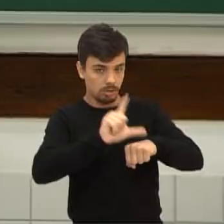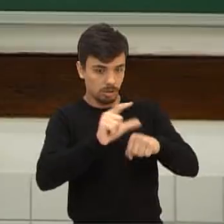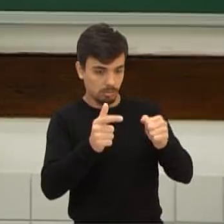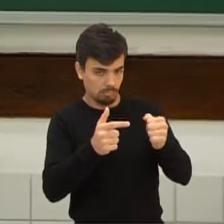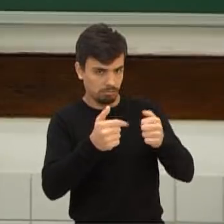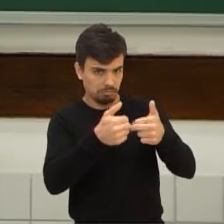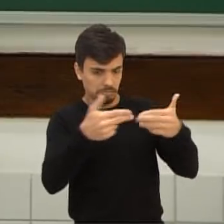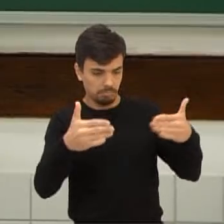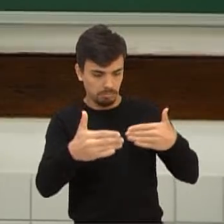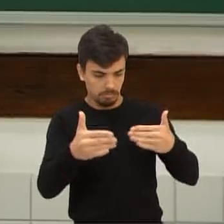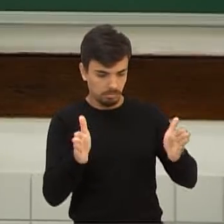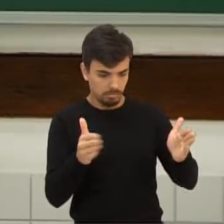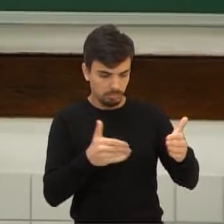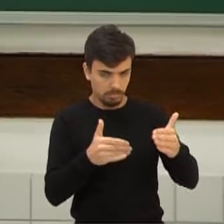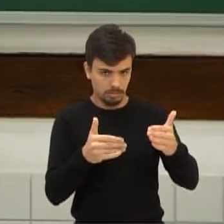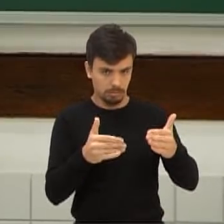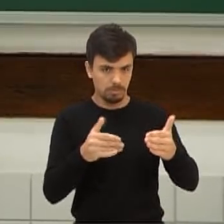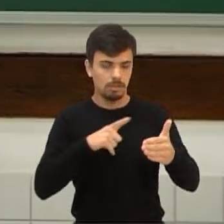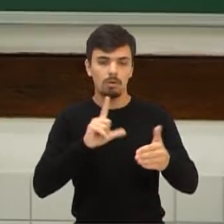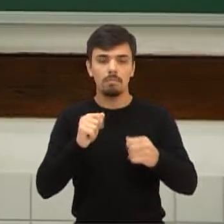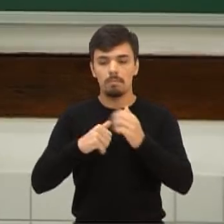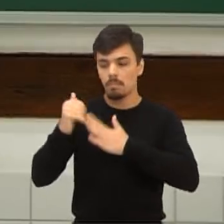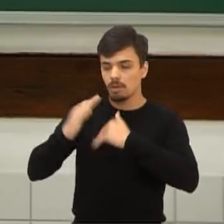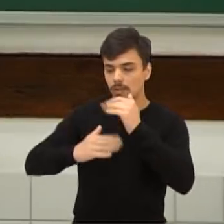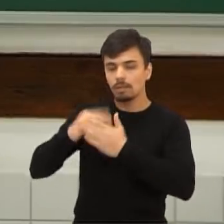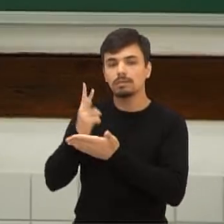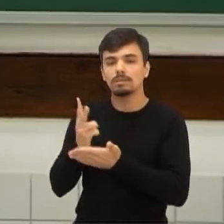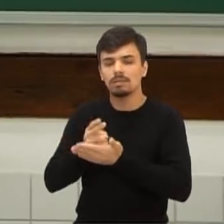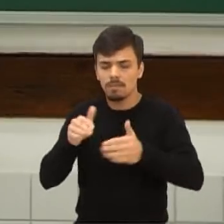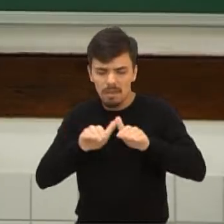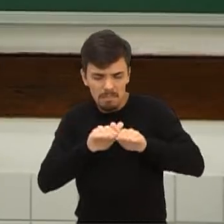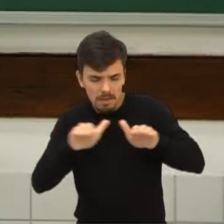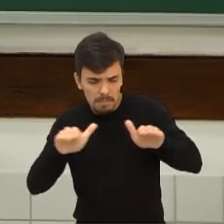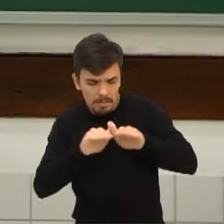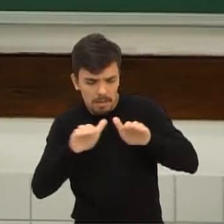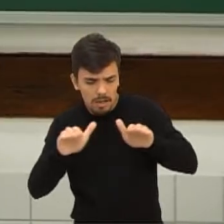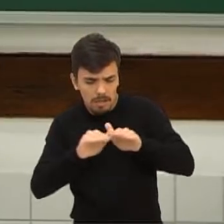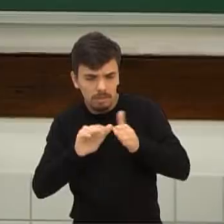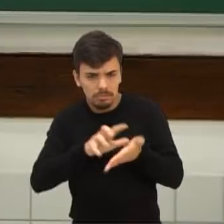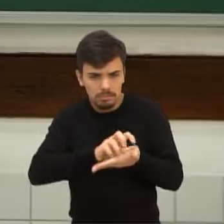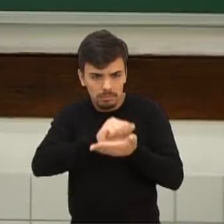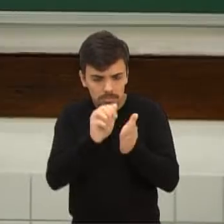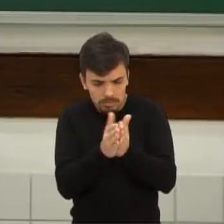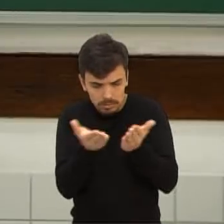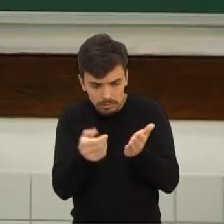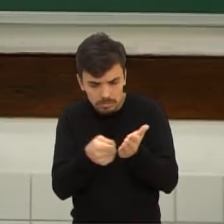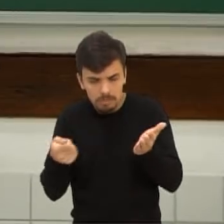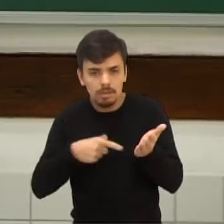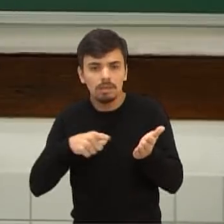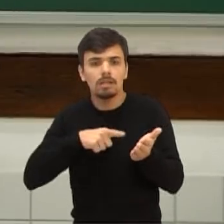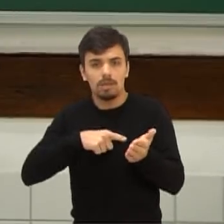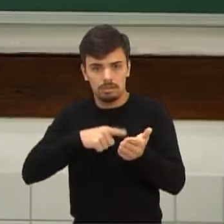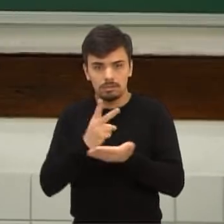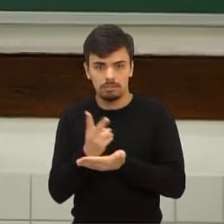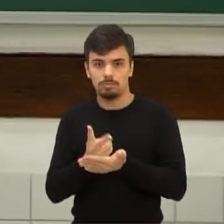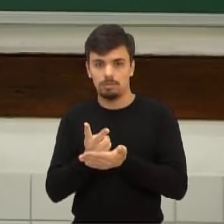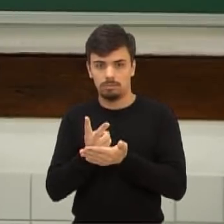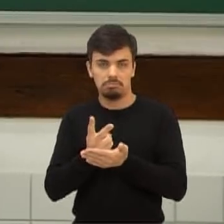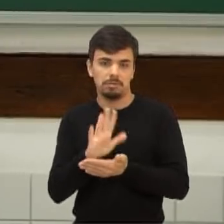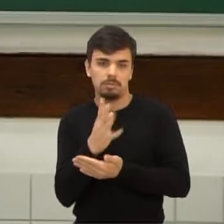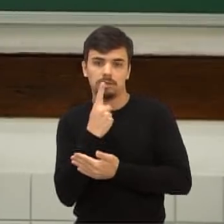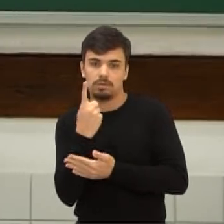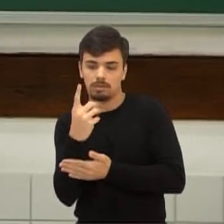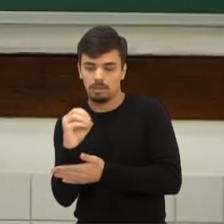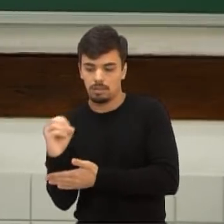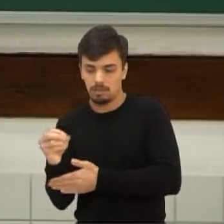não precise ficar construindo sempre planificação, vários passos a passo, se eu tenho uma encomenda de 100 caixas, eu